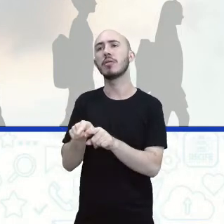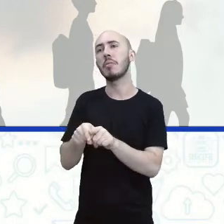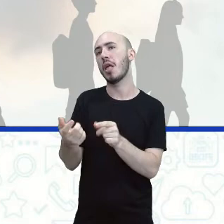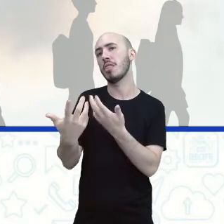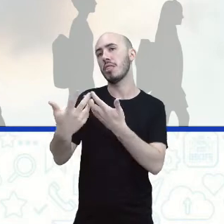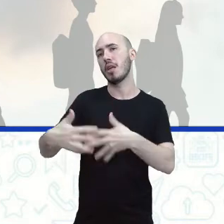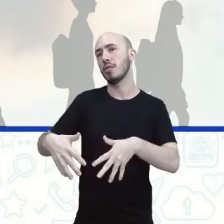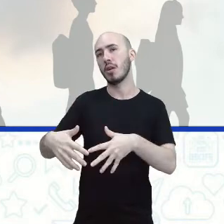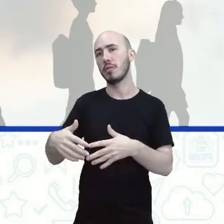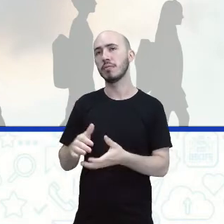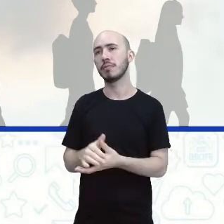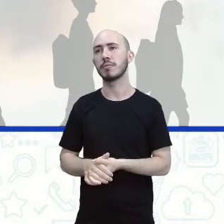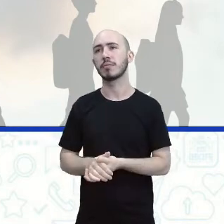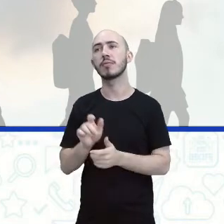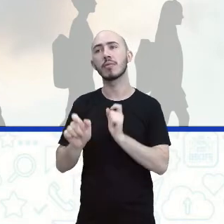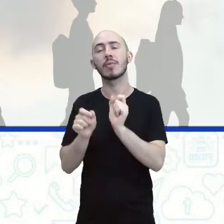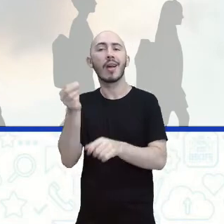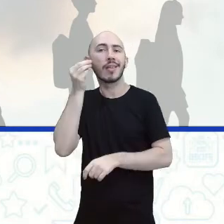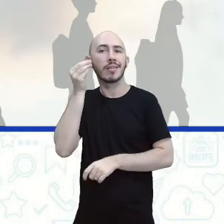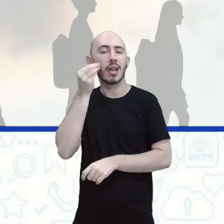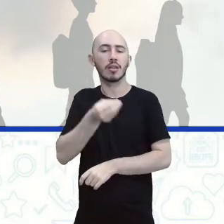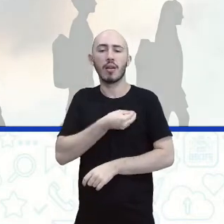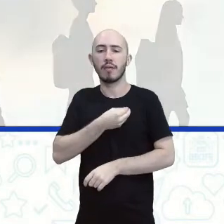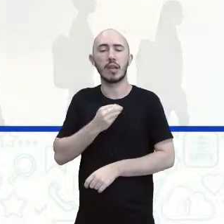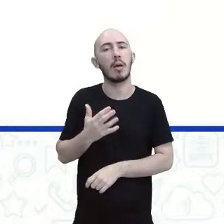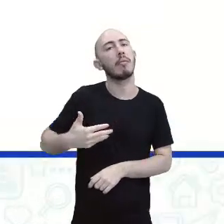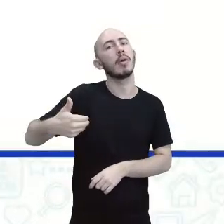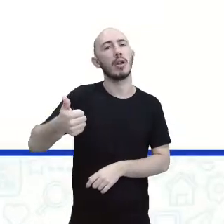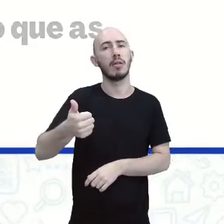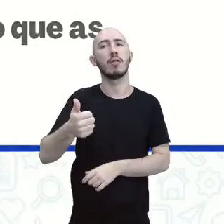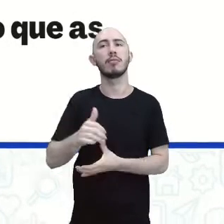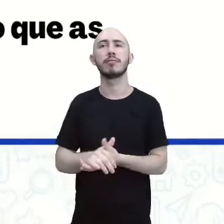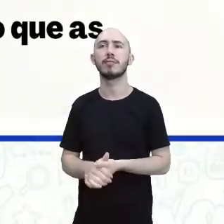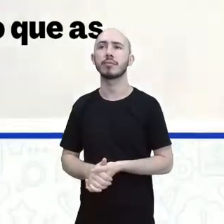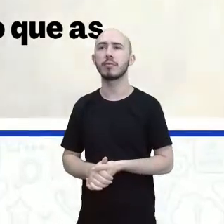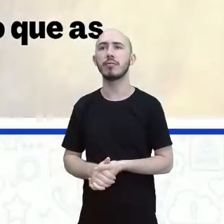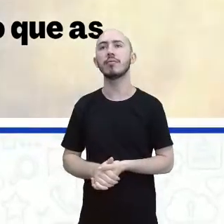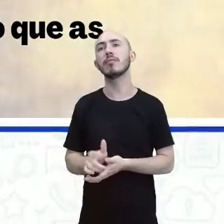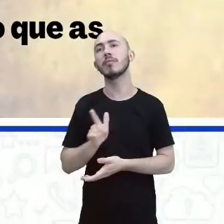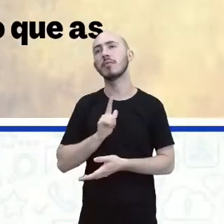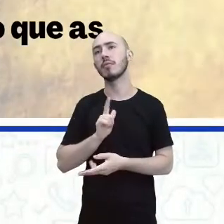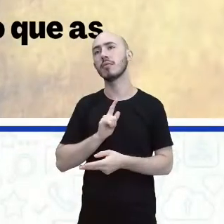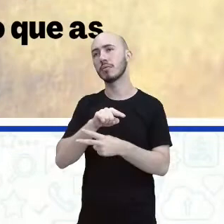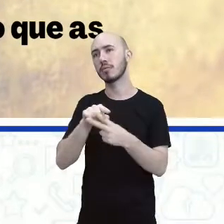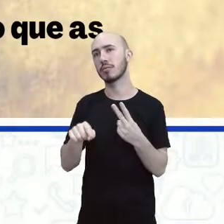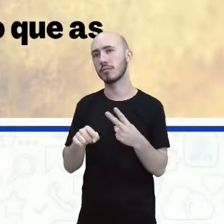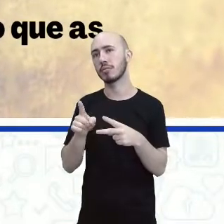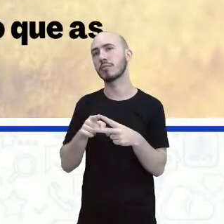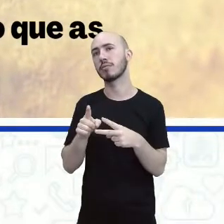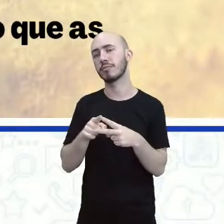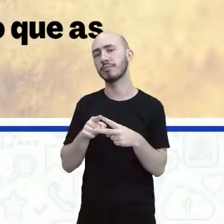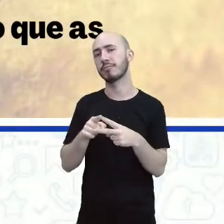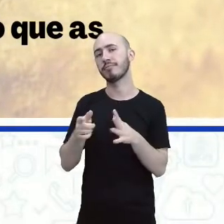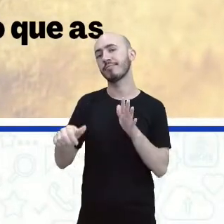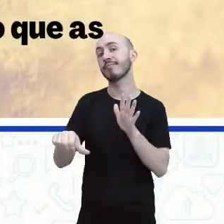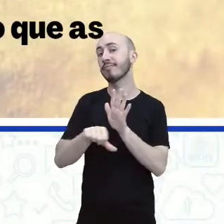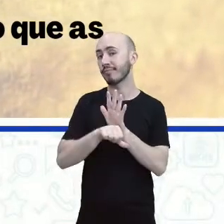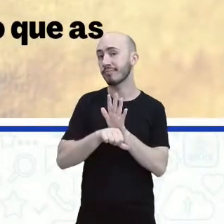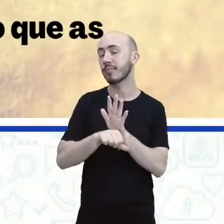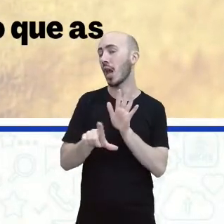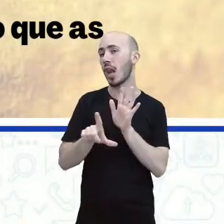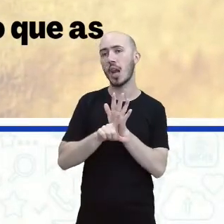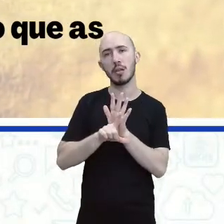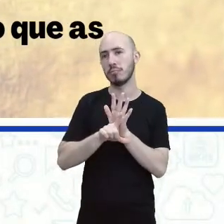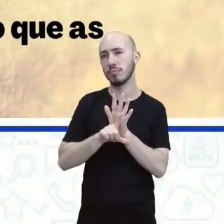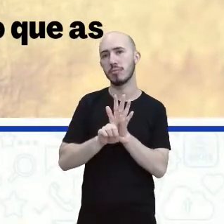buscam, por meio desses processos, uma melhor condição de vida. Ela é classificada de duas formas, professor. Ilegal ou clandestino, tá? Que